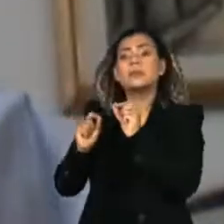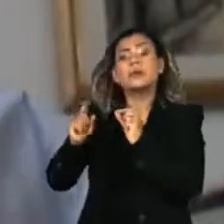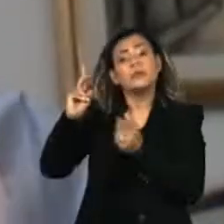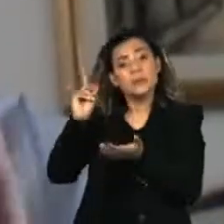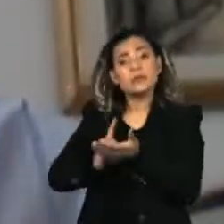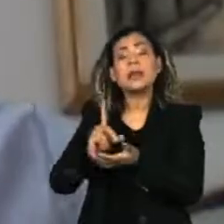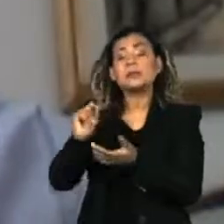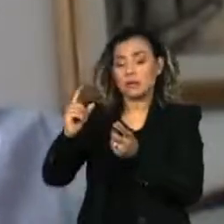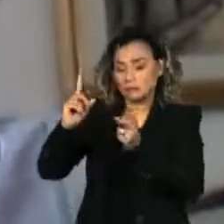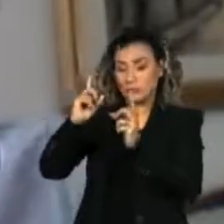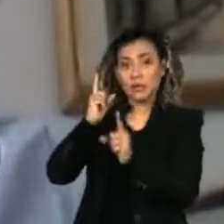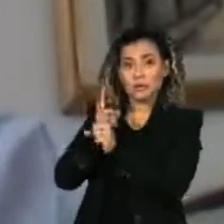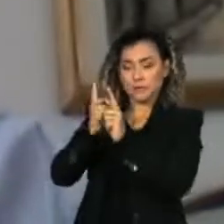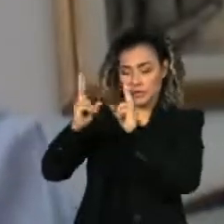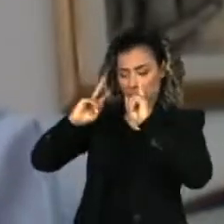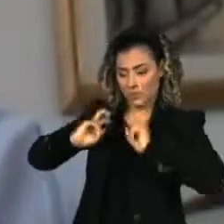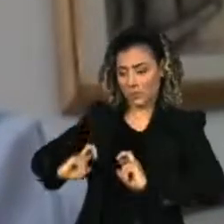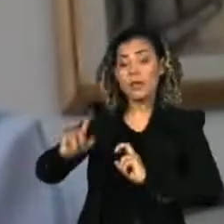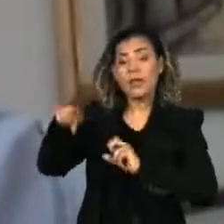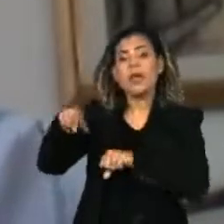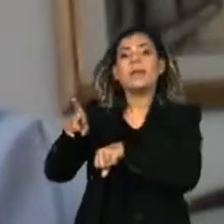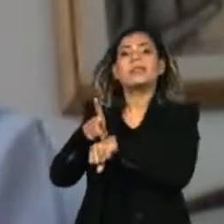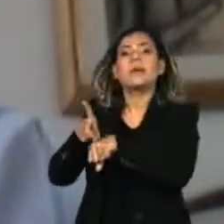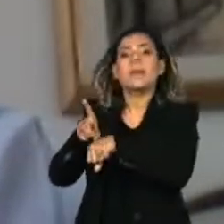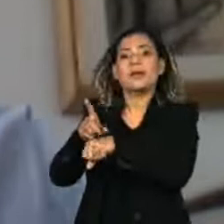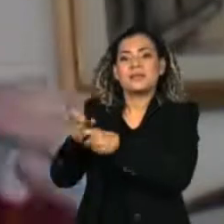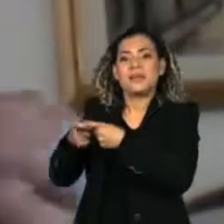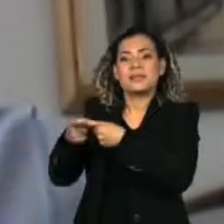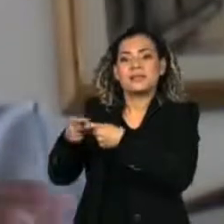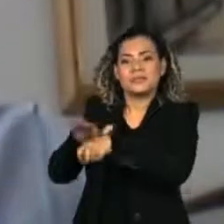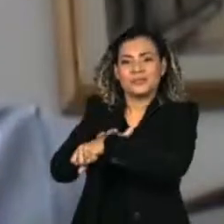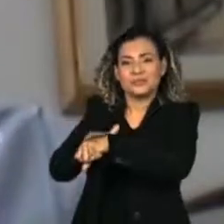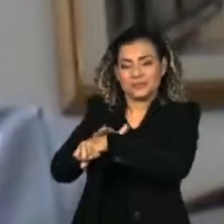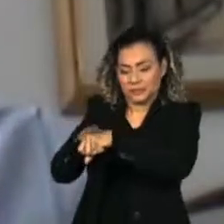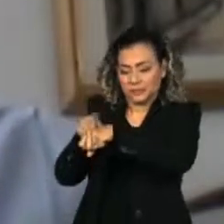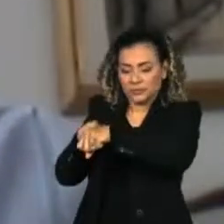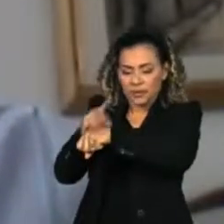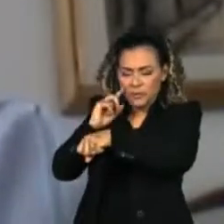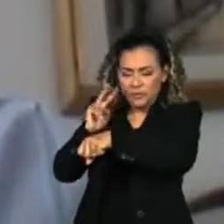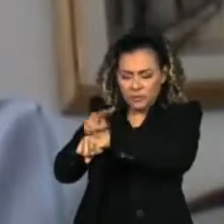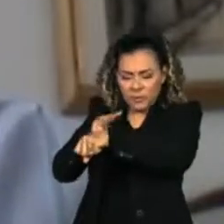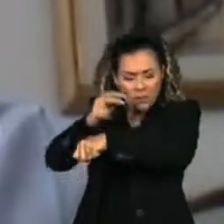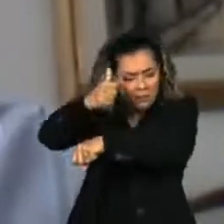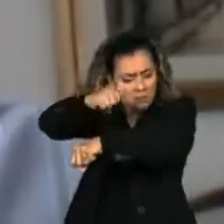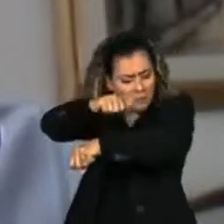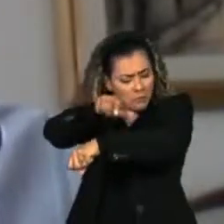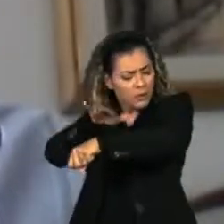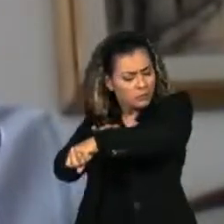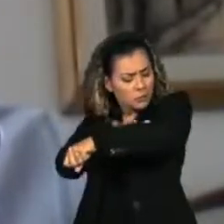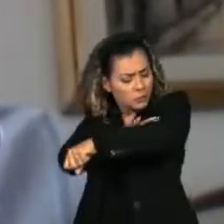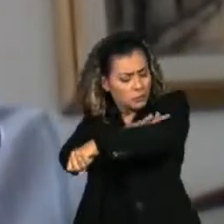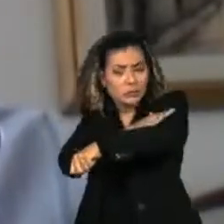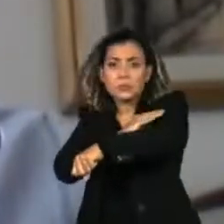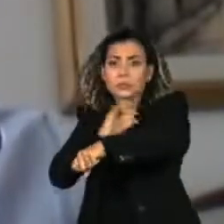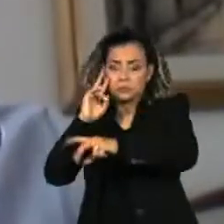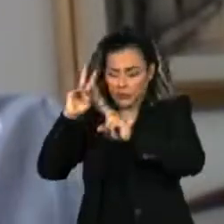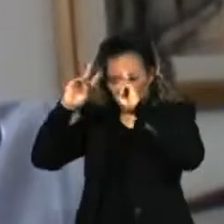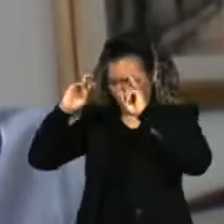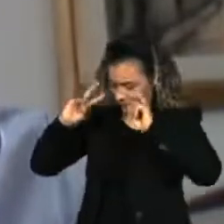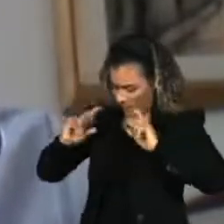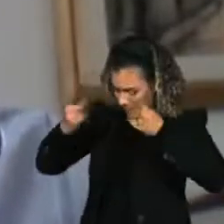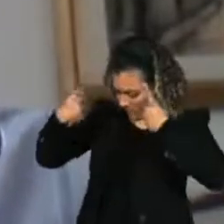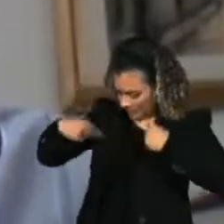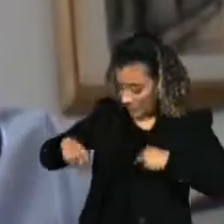eminentemente pelo exame dermatológico, pelo exame clínico, nós temos